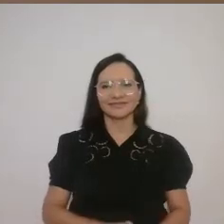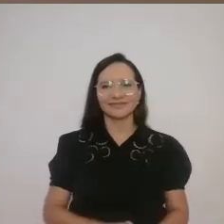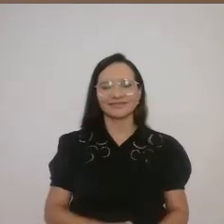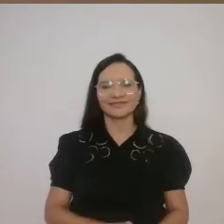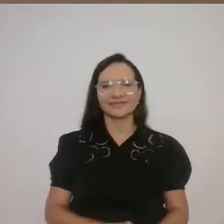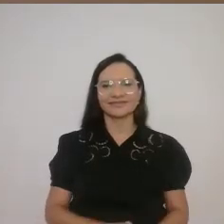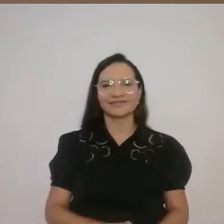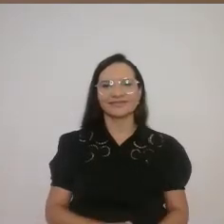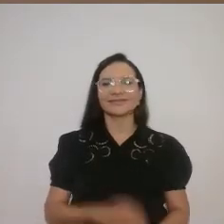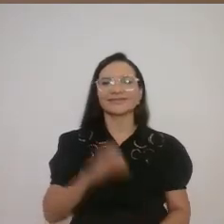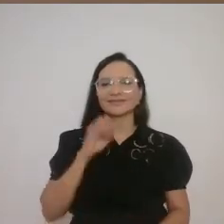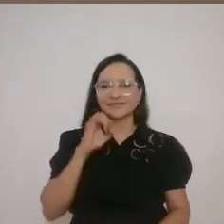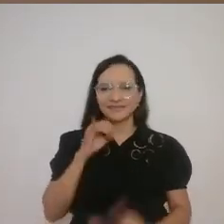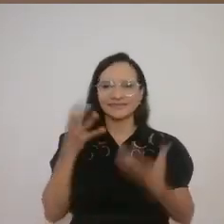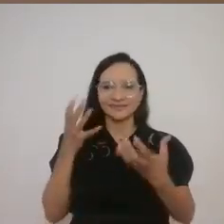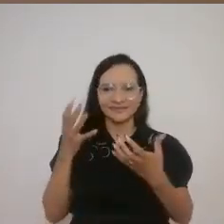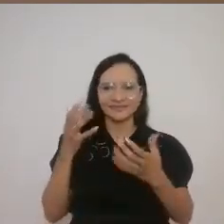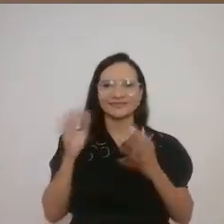lá. Ele...